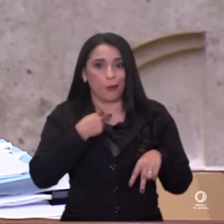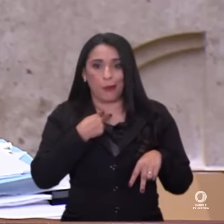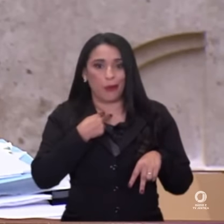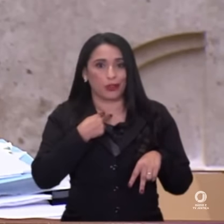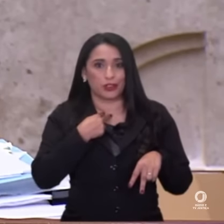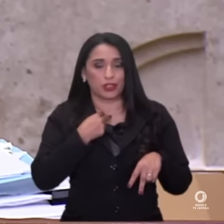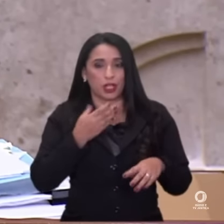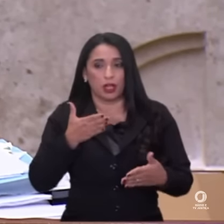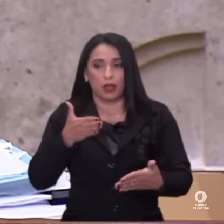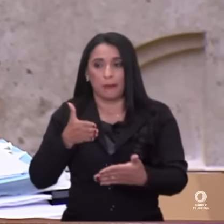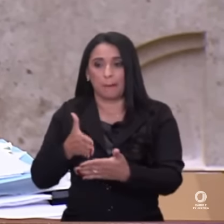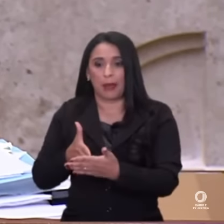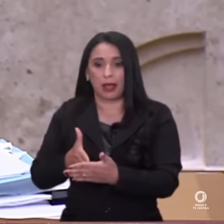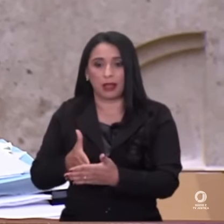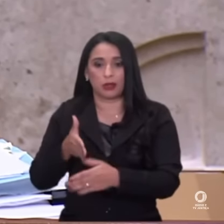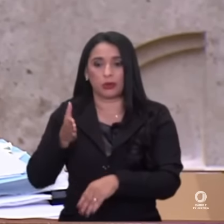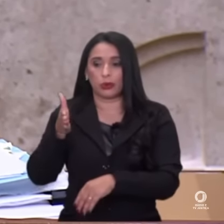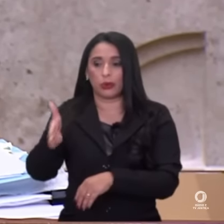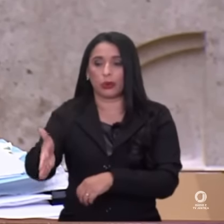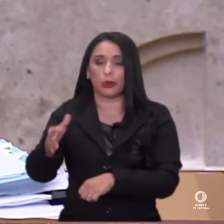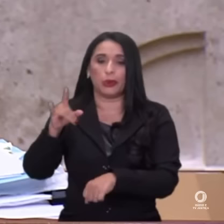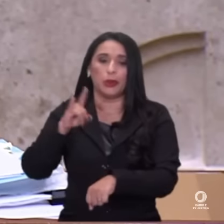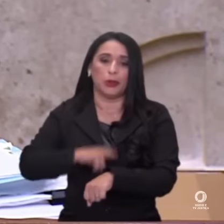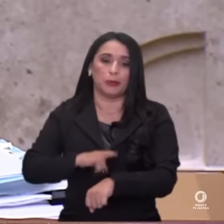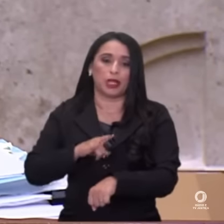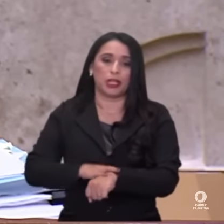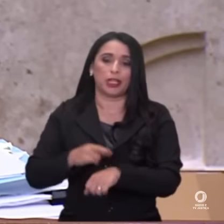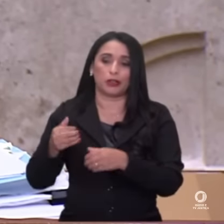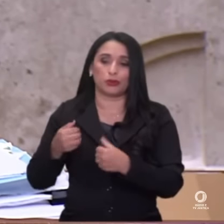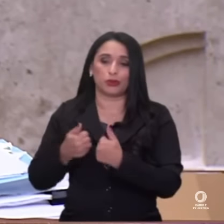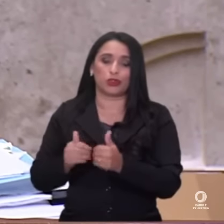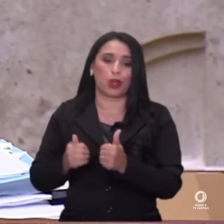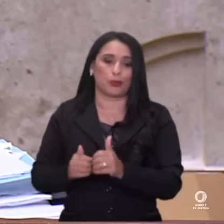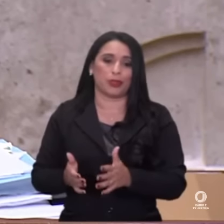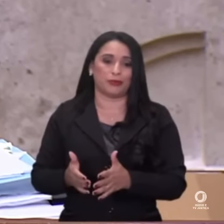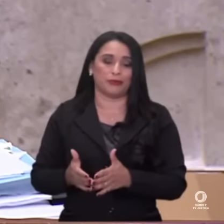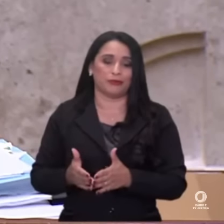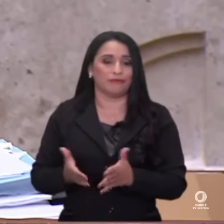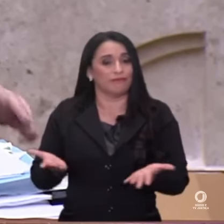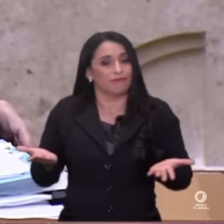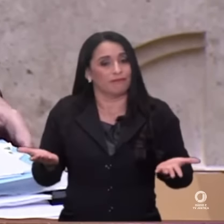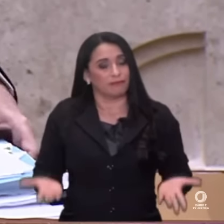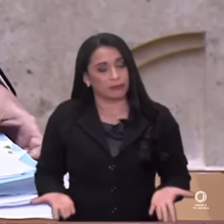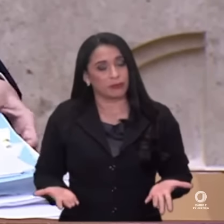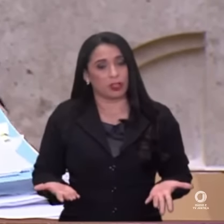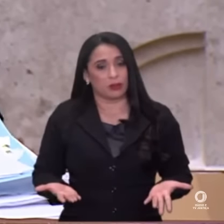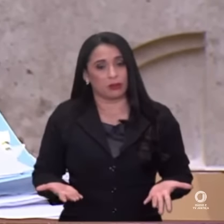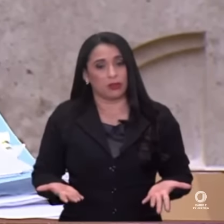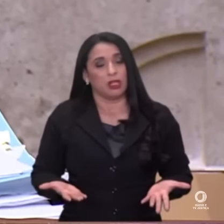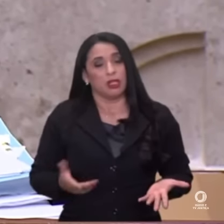o banheiro feminino no shopping Beira-Mar. Esse fato é um fato